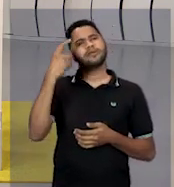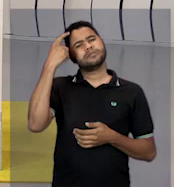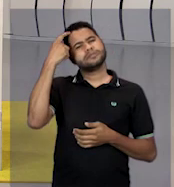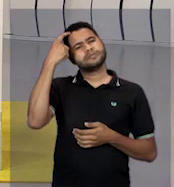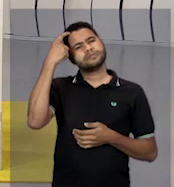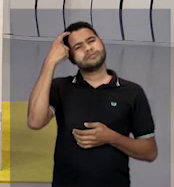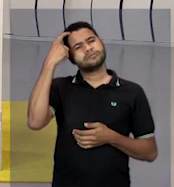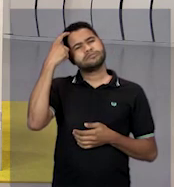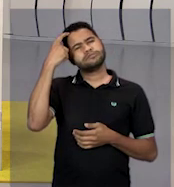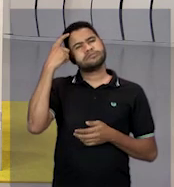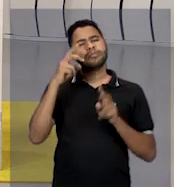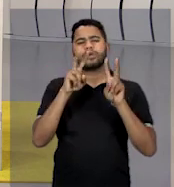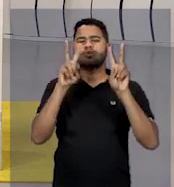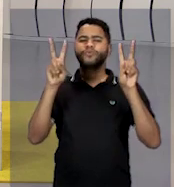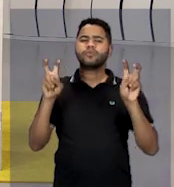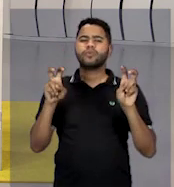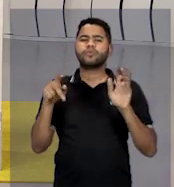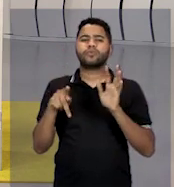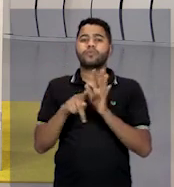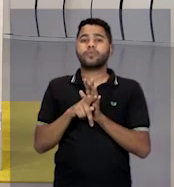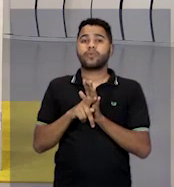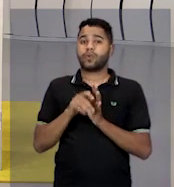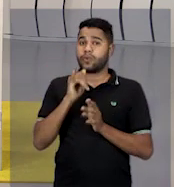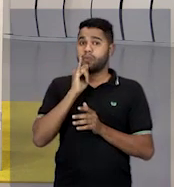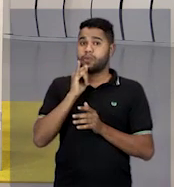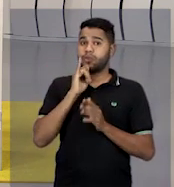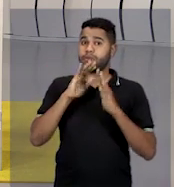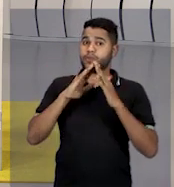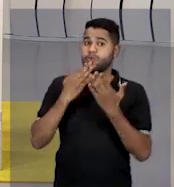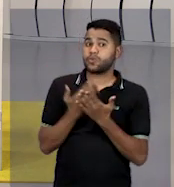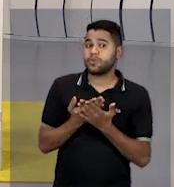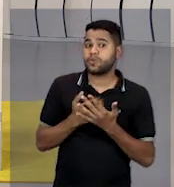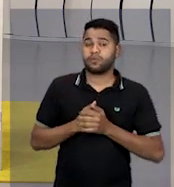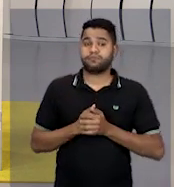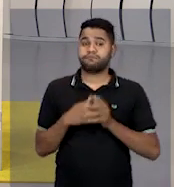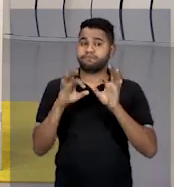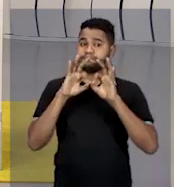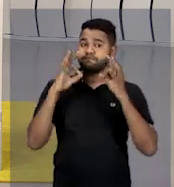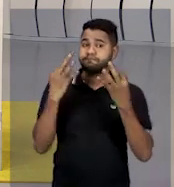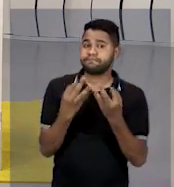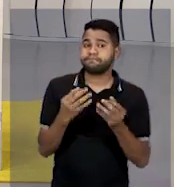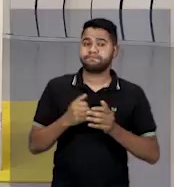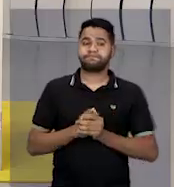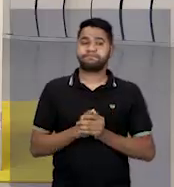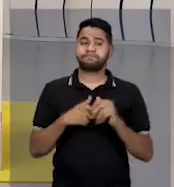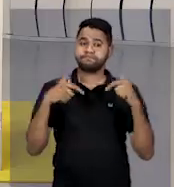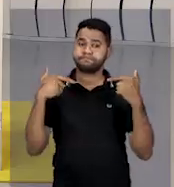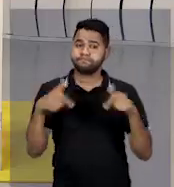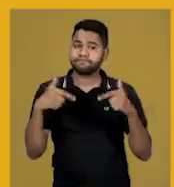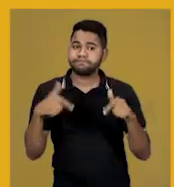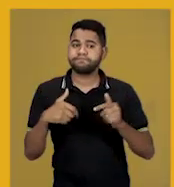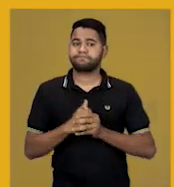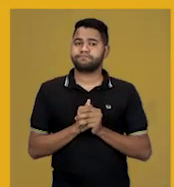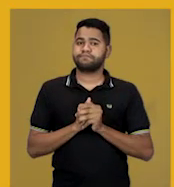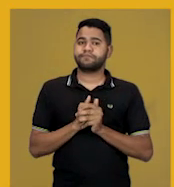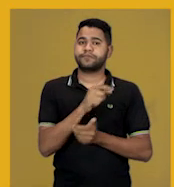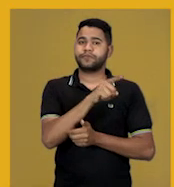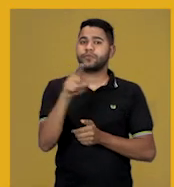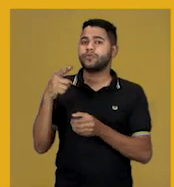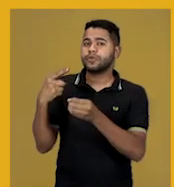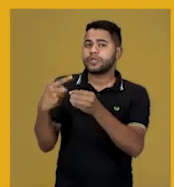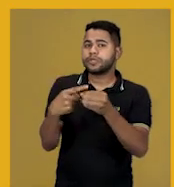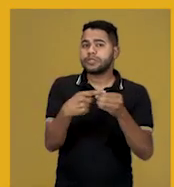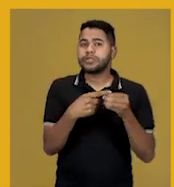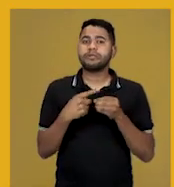a assuntos relacionados à escola, à família, ao trabalho, à sua cidade,